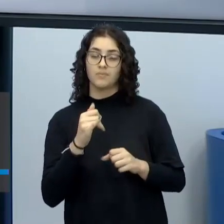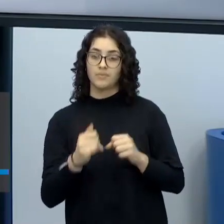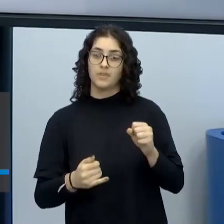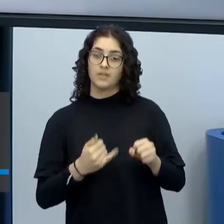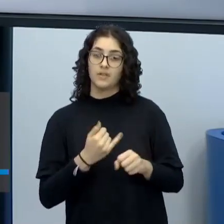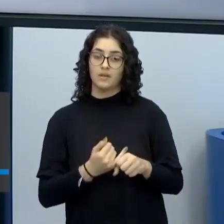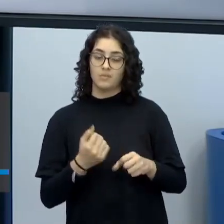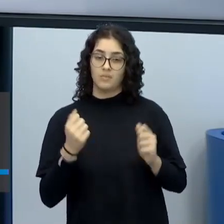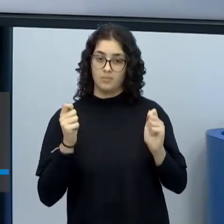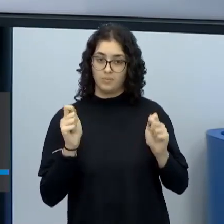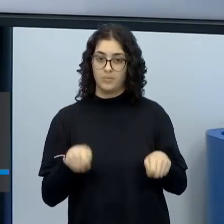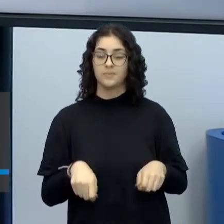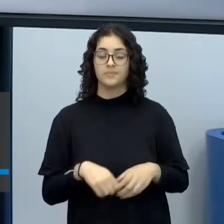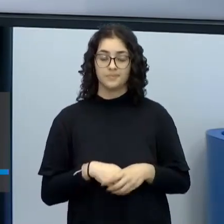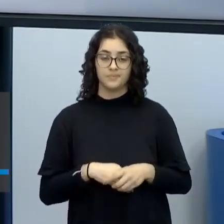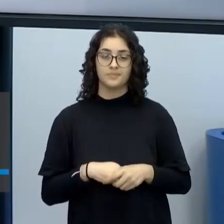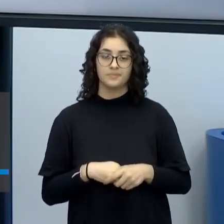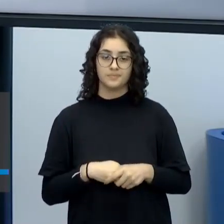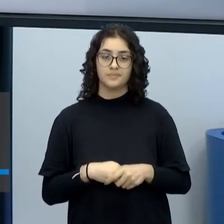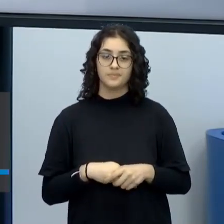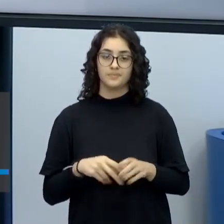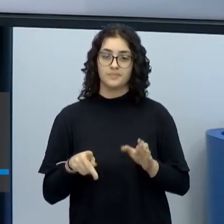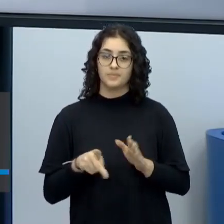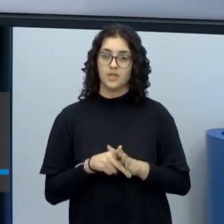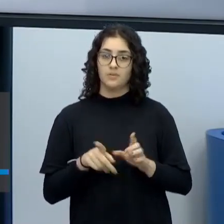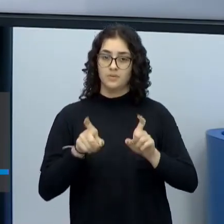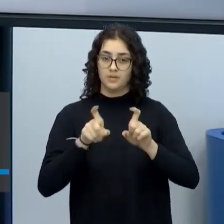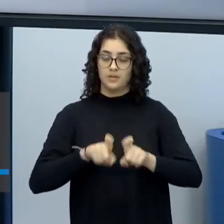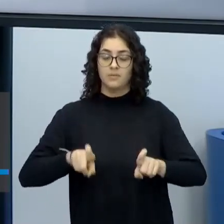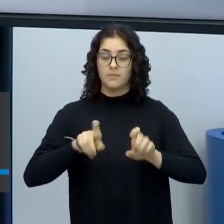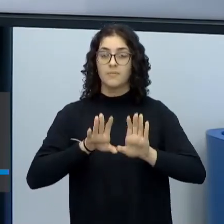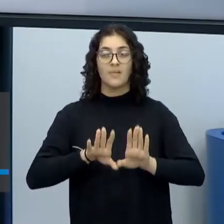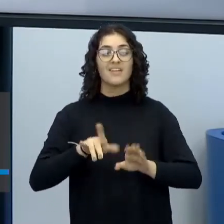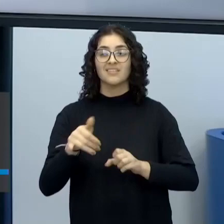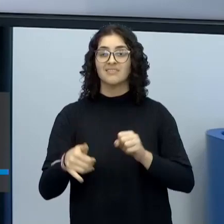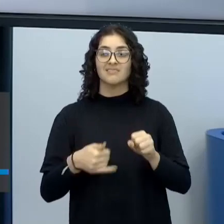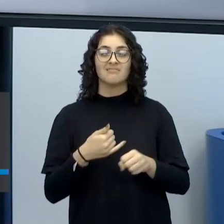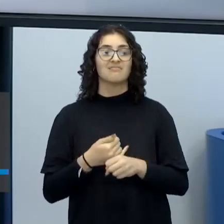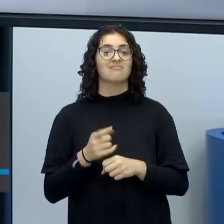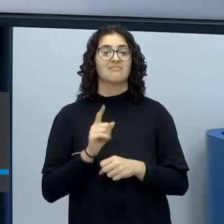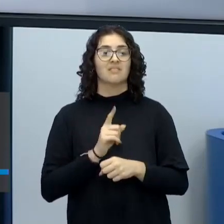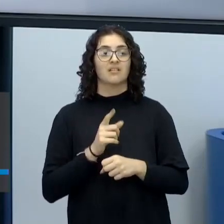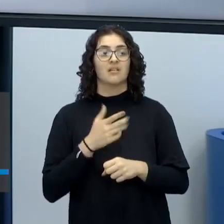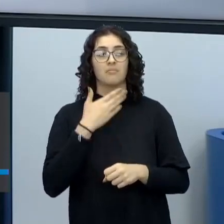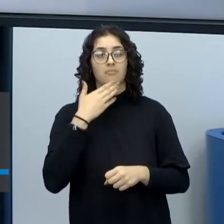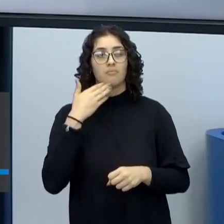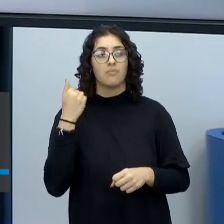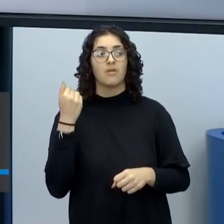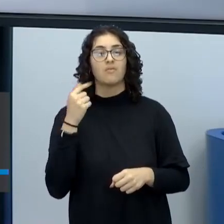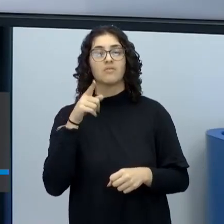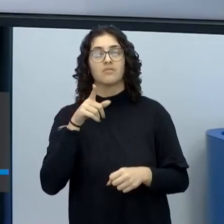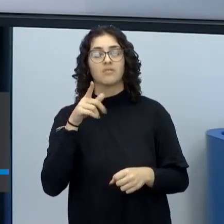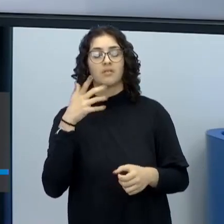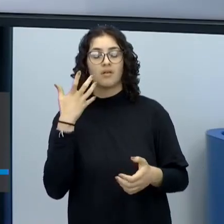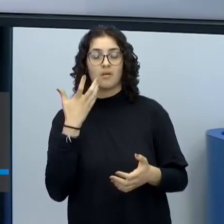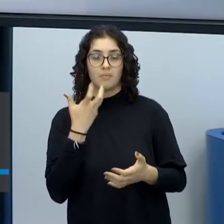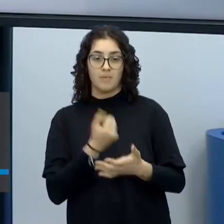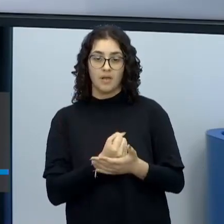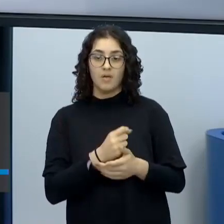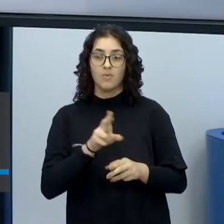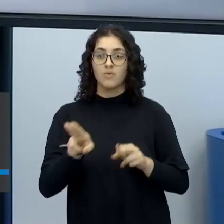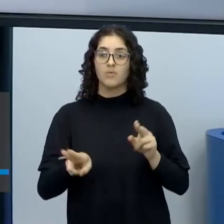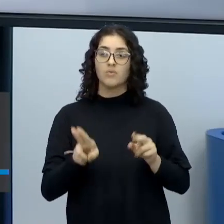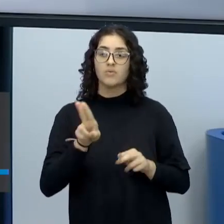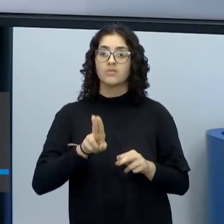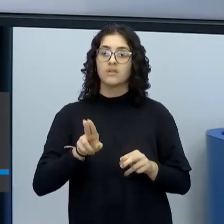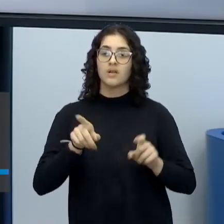tendo internet, você pode mexer no Scratch no próprio site dele. Porém, se você não tem internet, né, Osmar? Melhor você baixar. Legal baixar. E aí você usa no